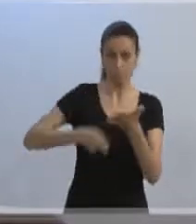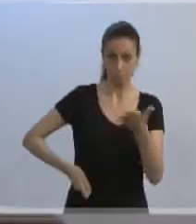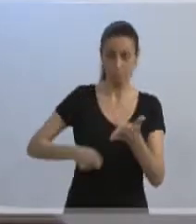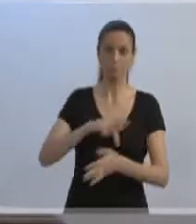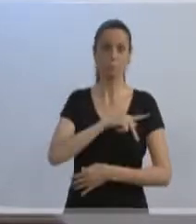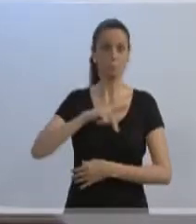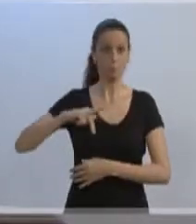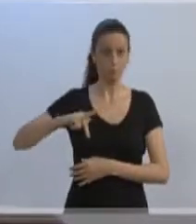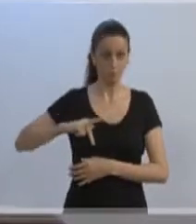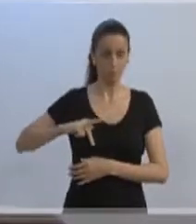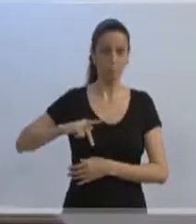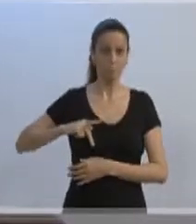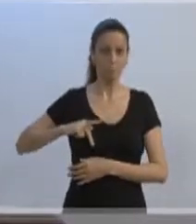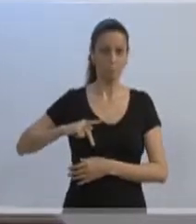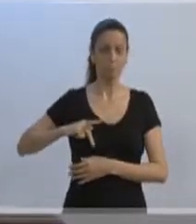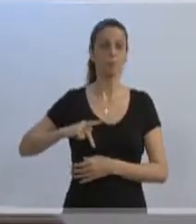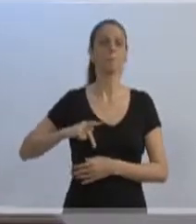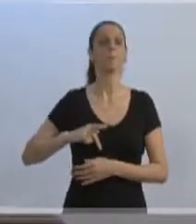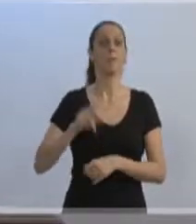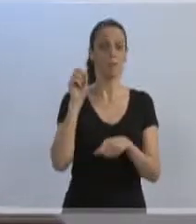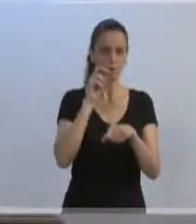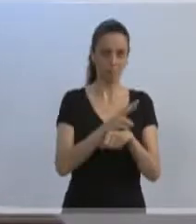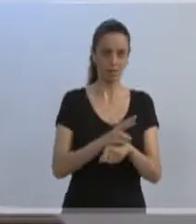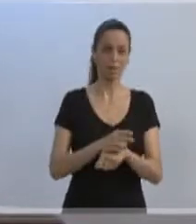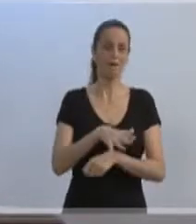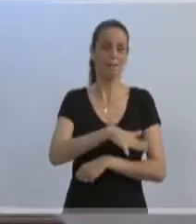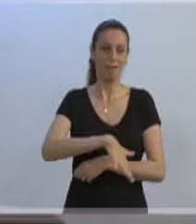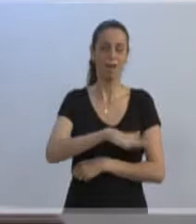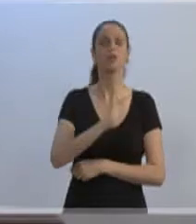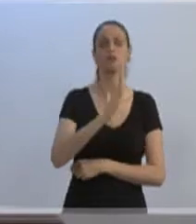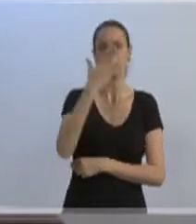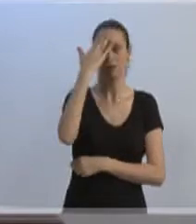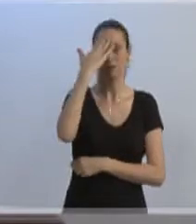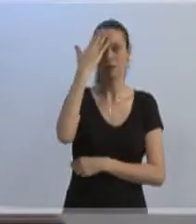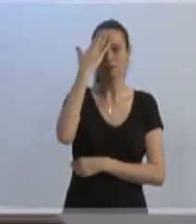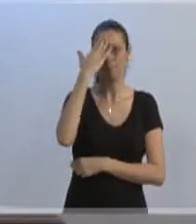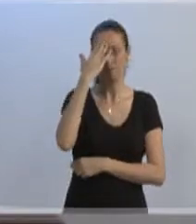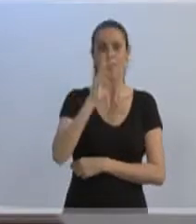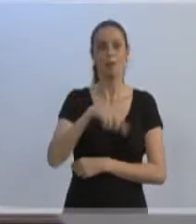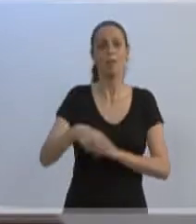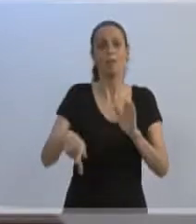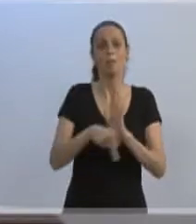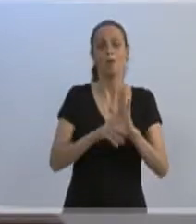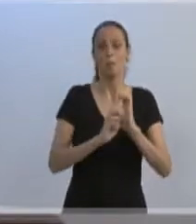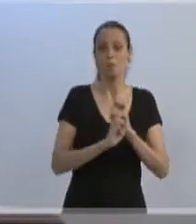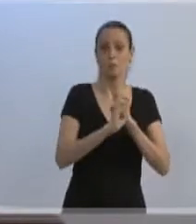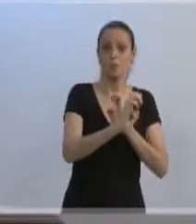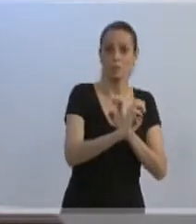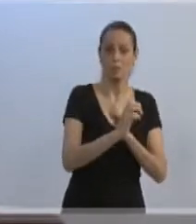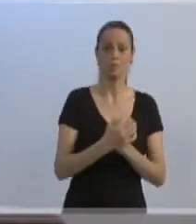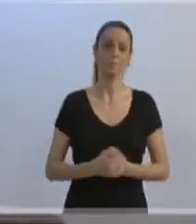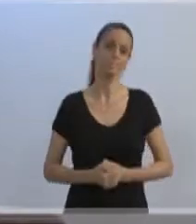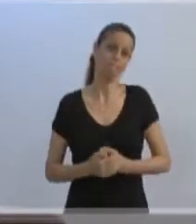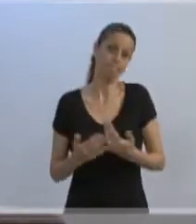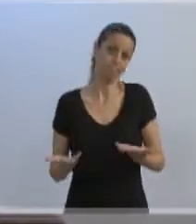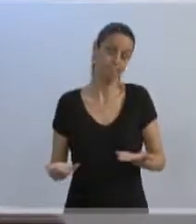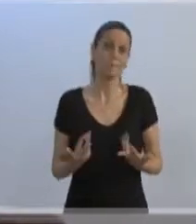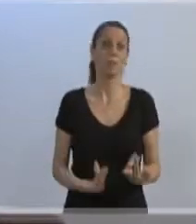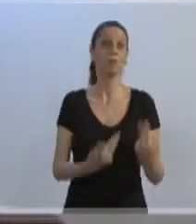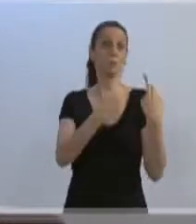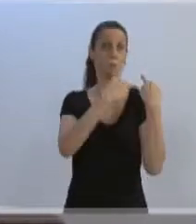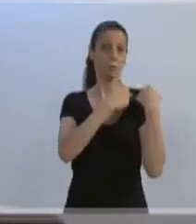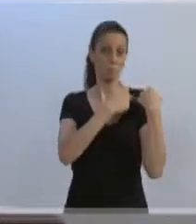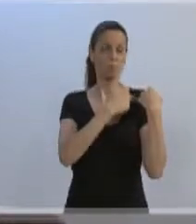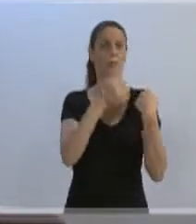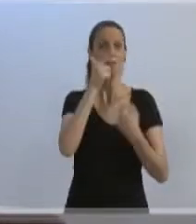para essa determinada área já se sabia que ia fazer para a área de engenharia ou que seja para as funções que estão